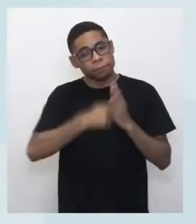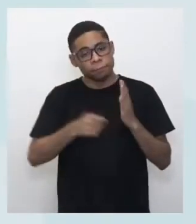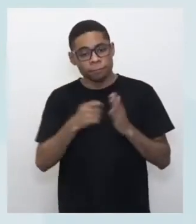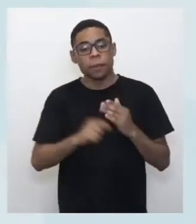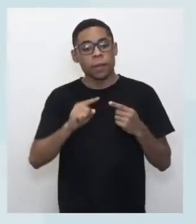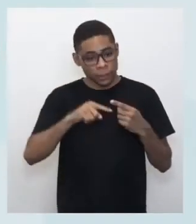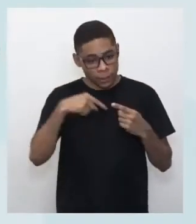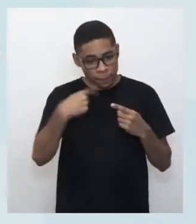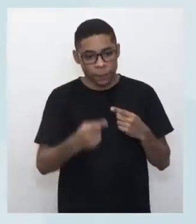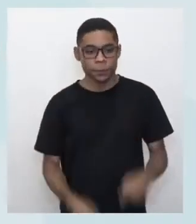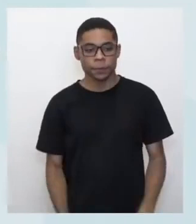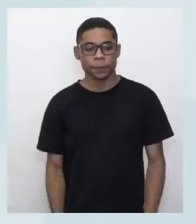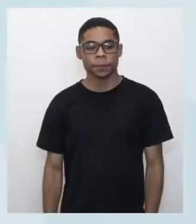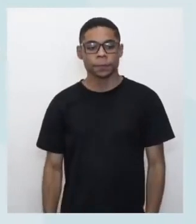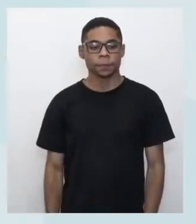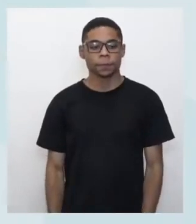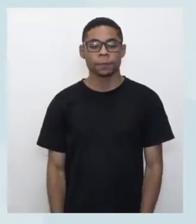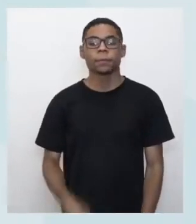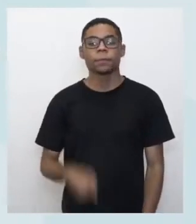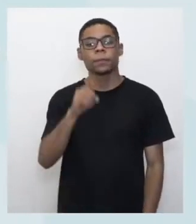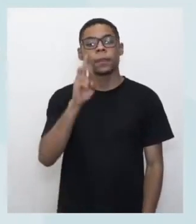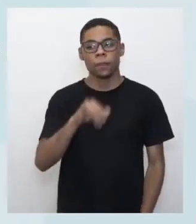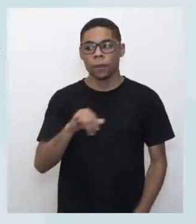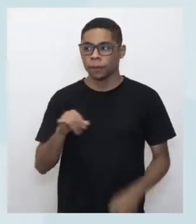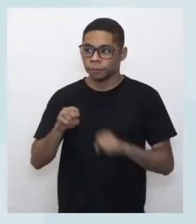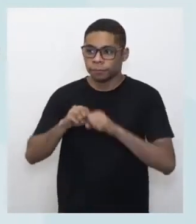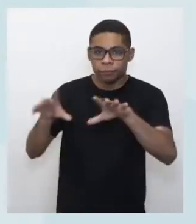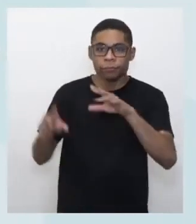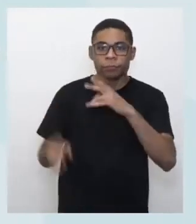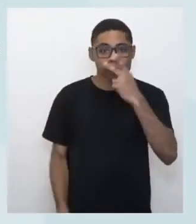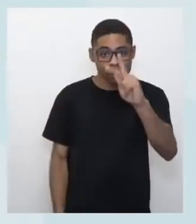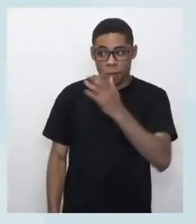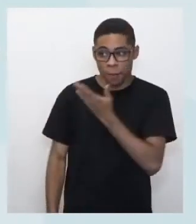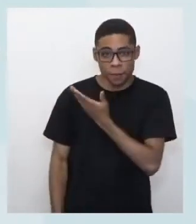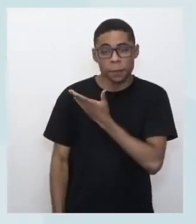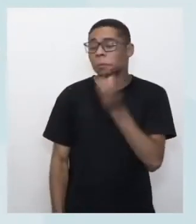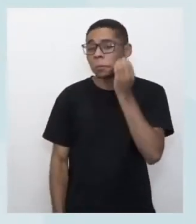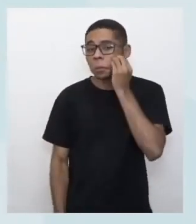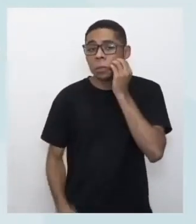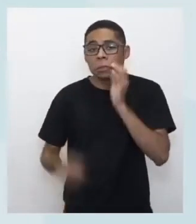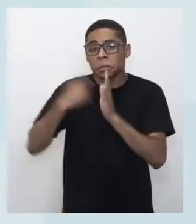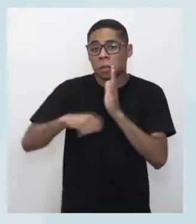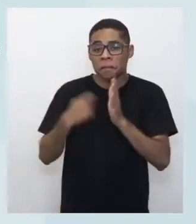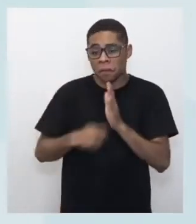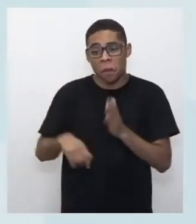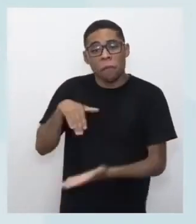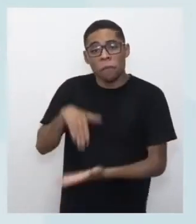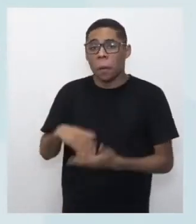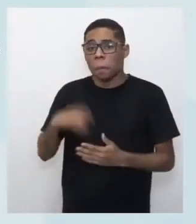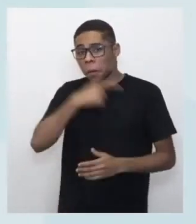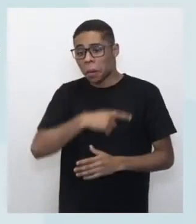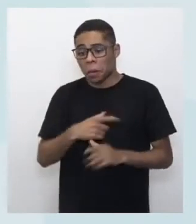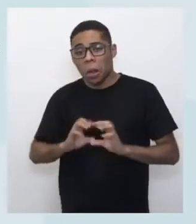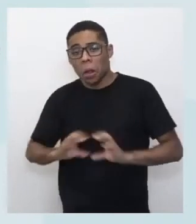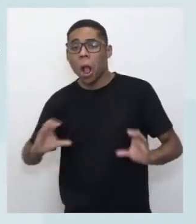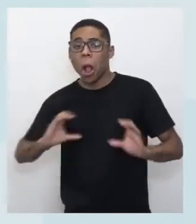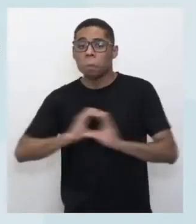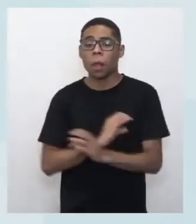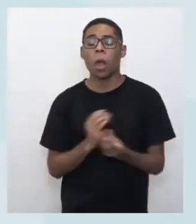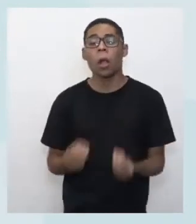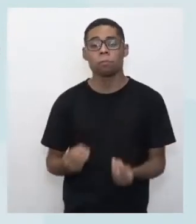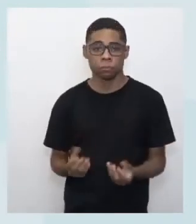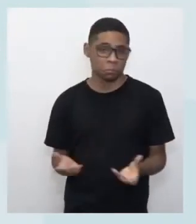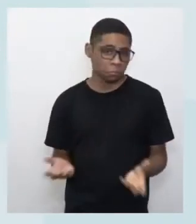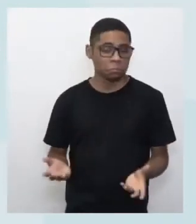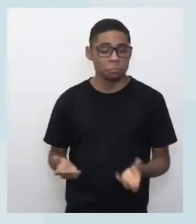Depois, você vai compartilhar aí com seus amigos e tentar escrever o final ideal para a